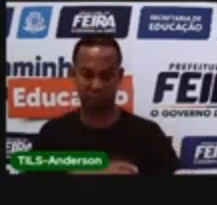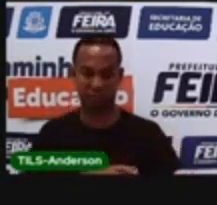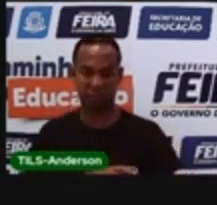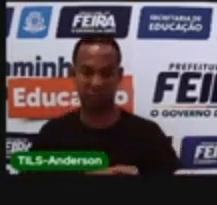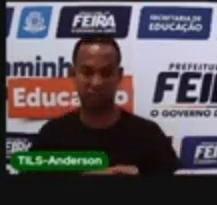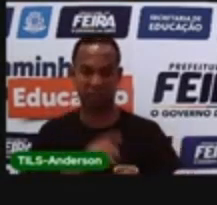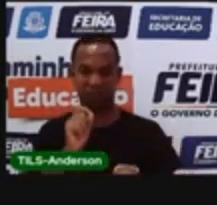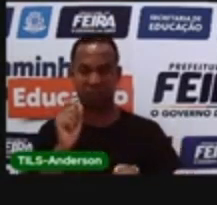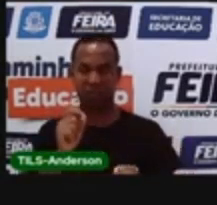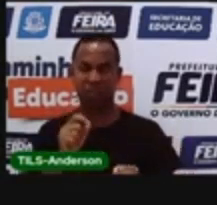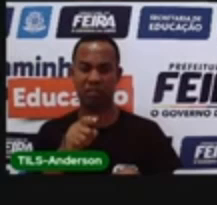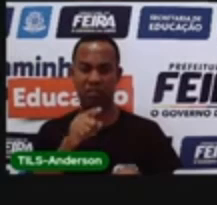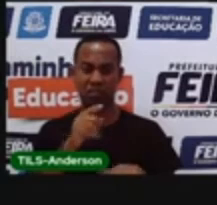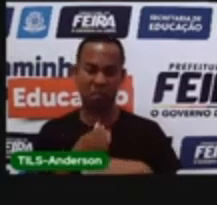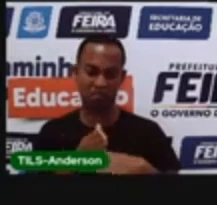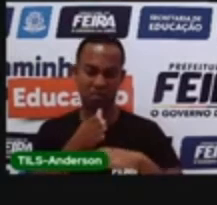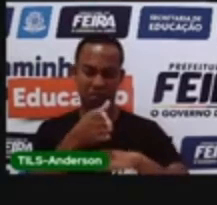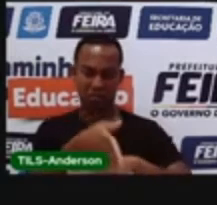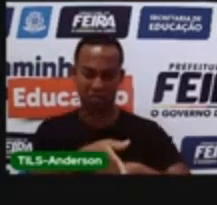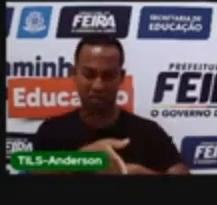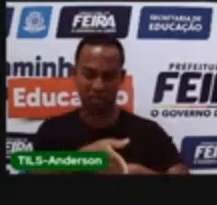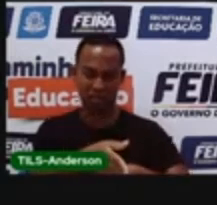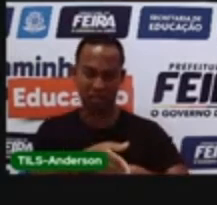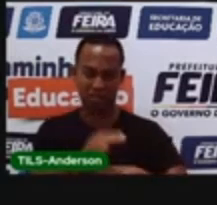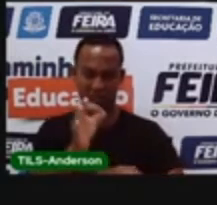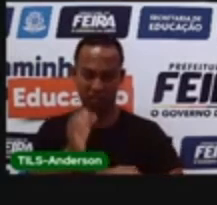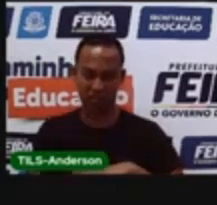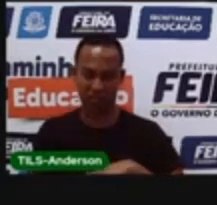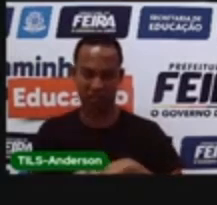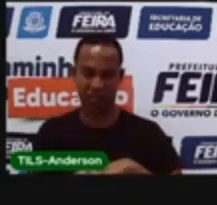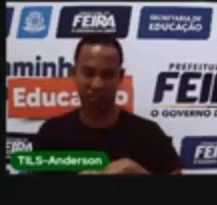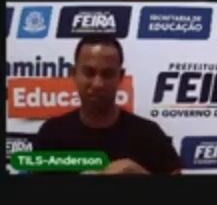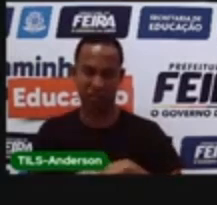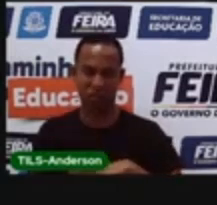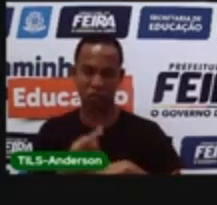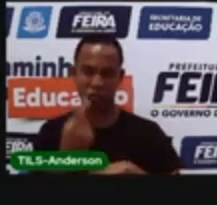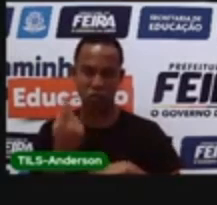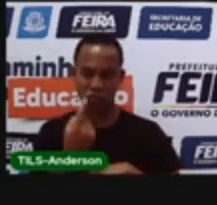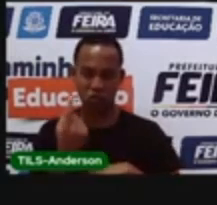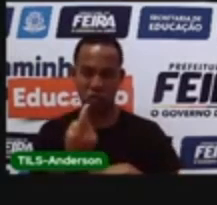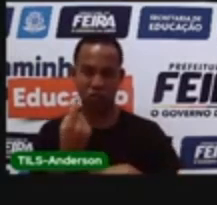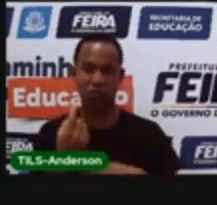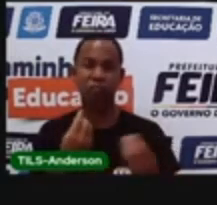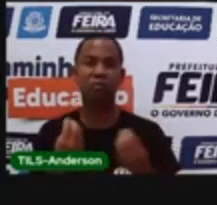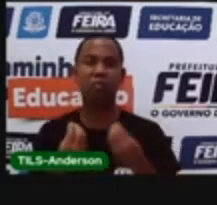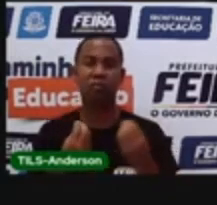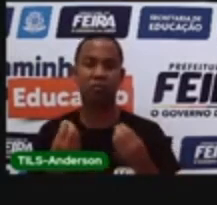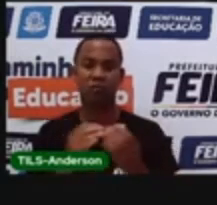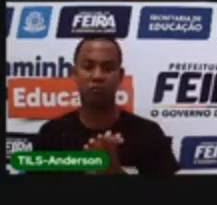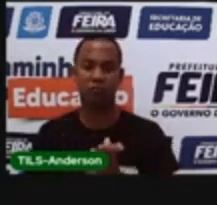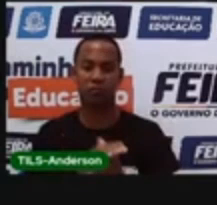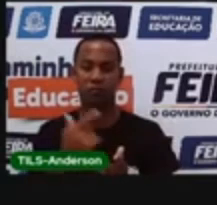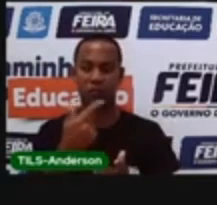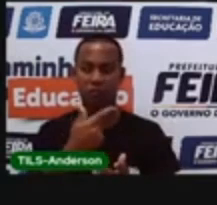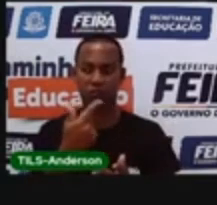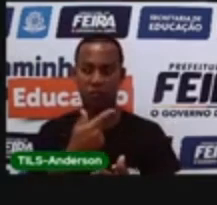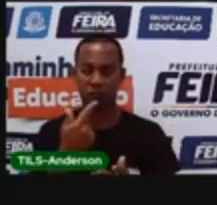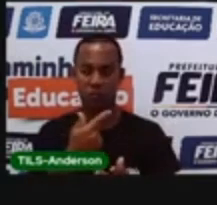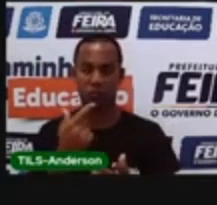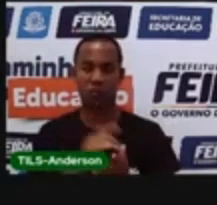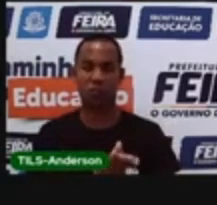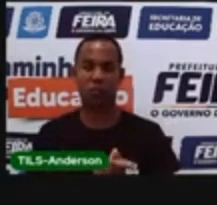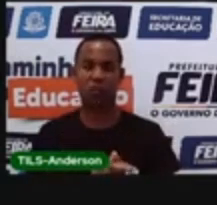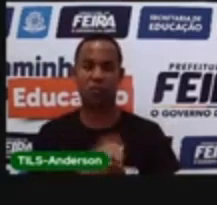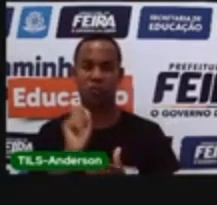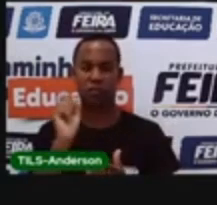gente entrar em um riacho desse tipo? Primeiro que já não é correto uma criança sozinha estar próxima desse rio. Segundo, esse rio ele está o